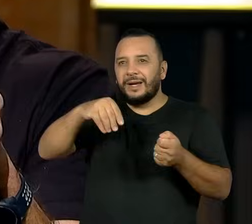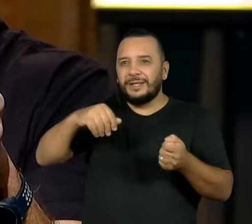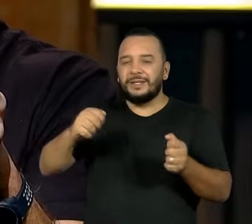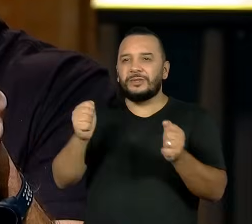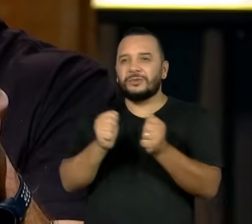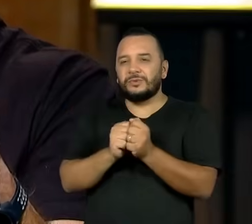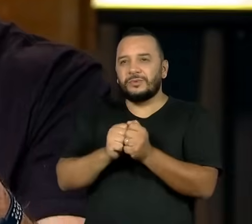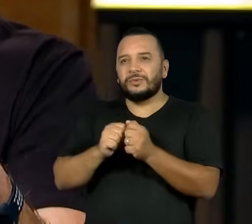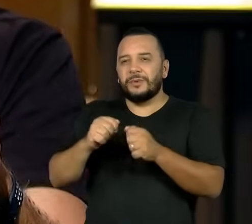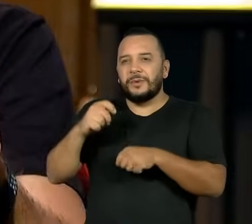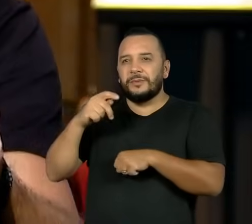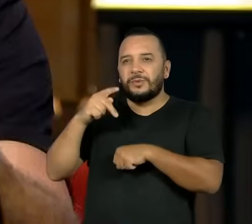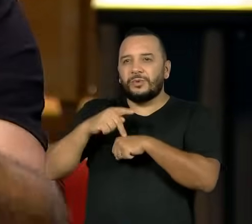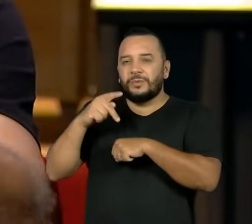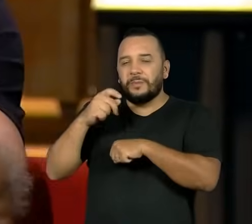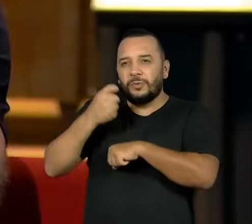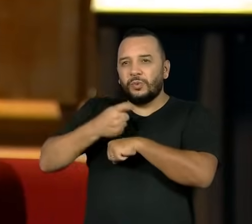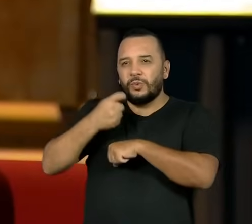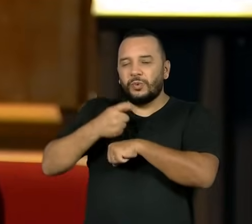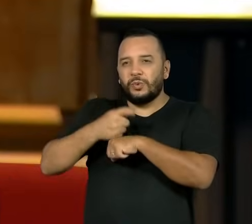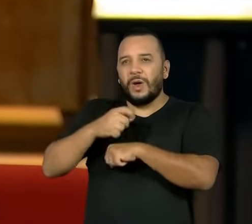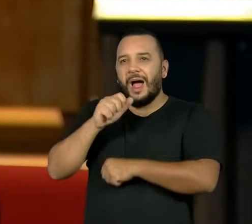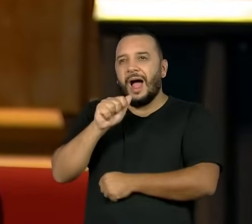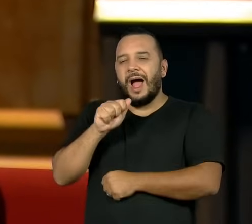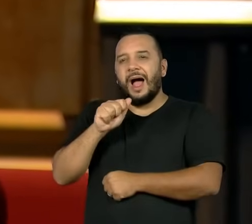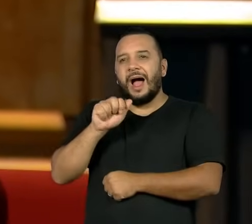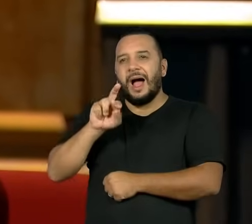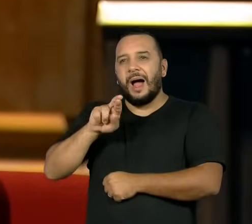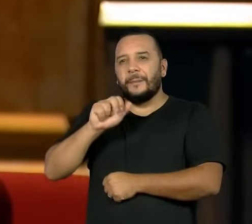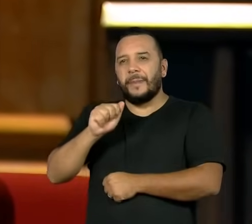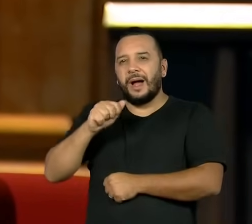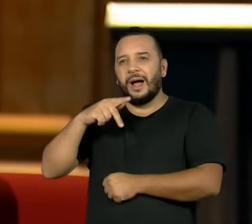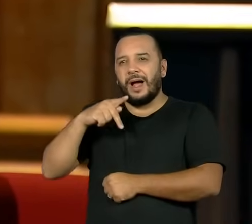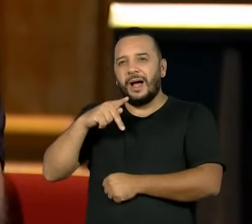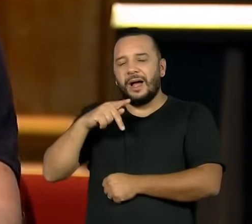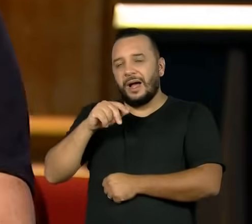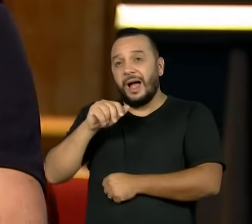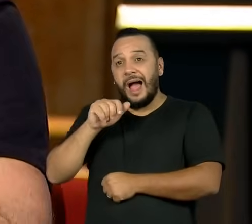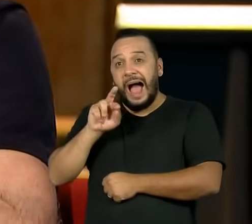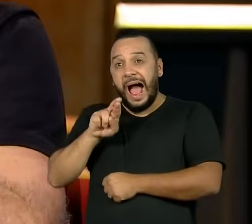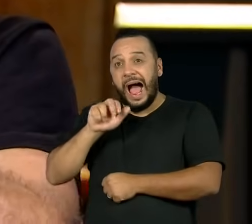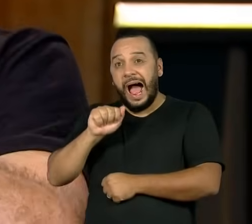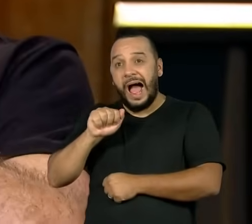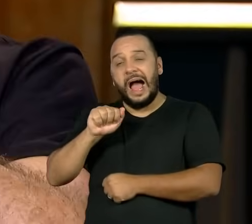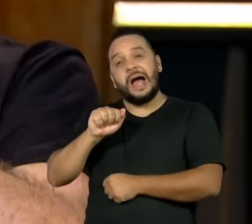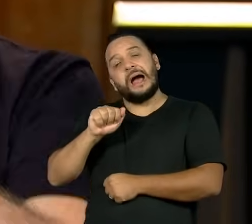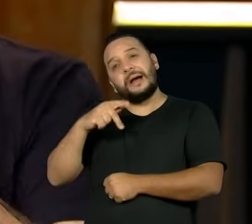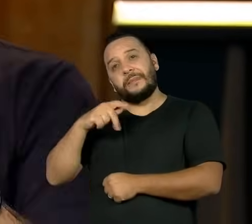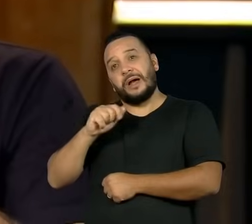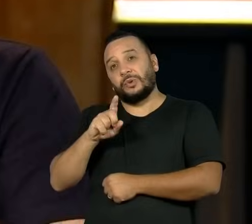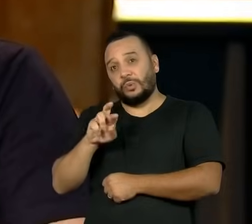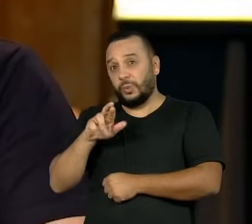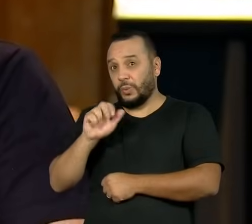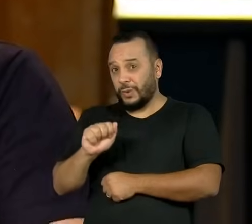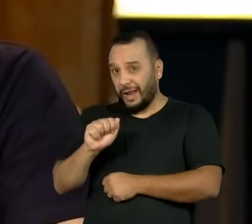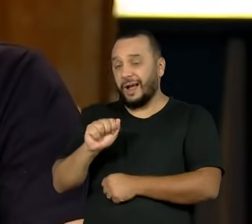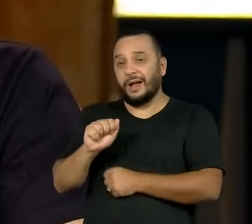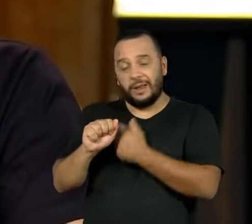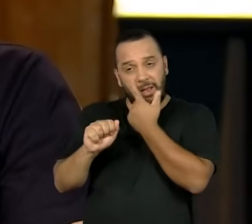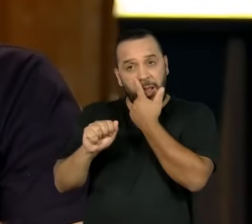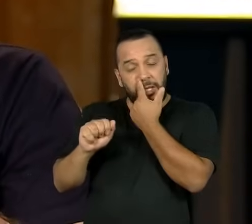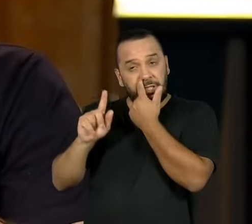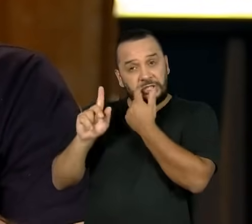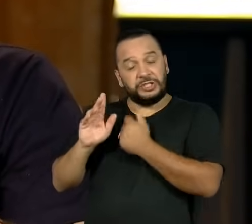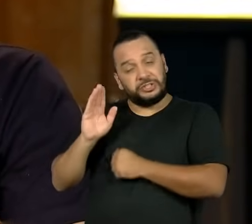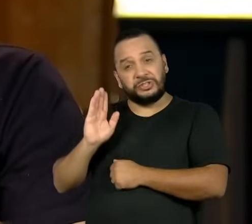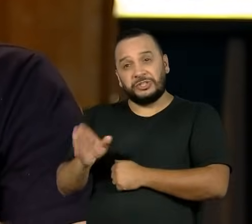almoço. Passando o saco de mão em mão, chega o Draulio, filho do dono da fazenda, que tem o que